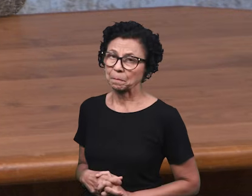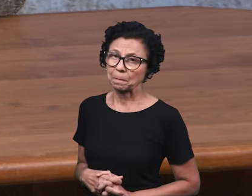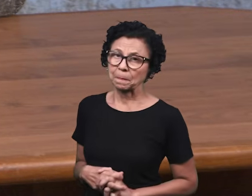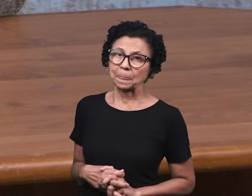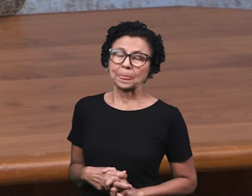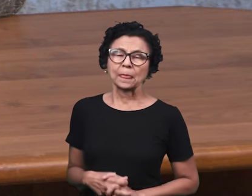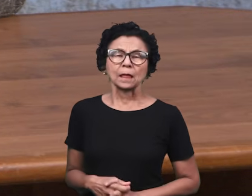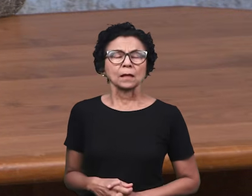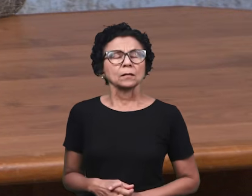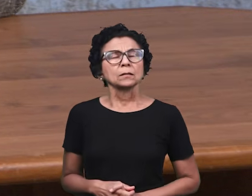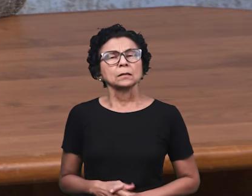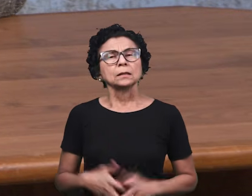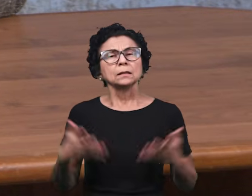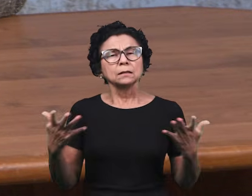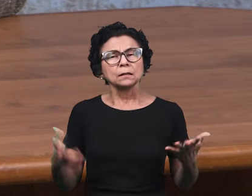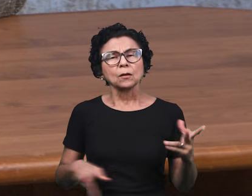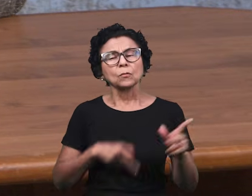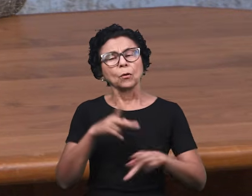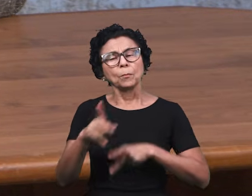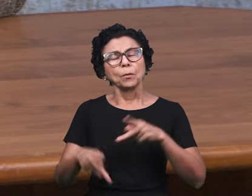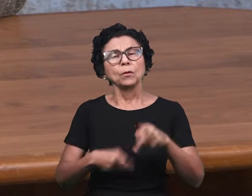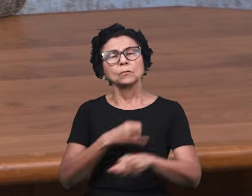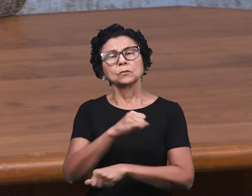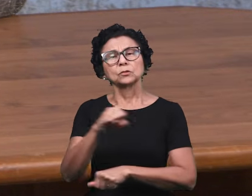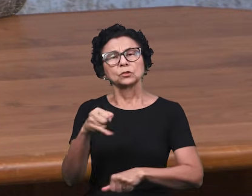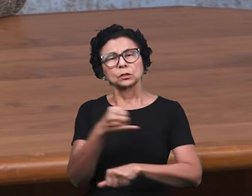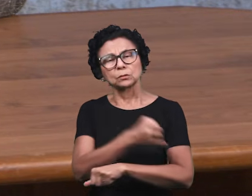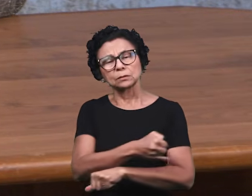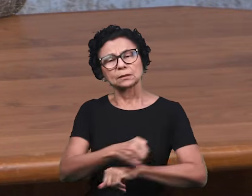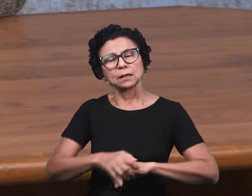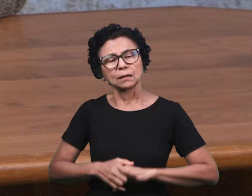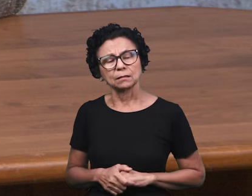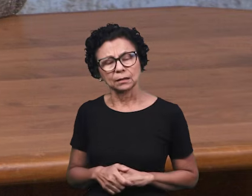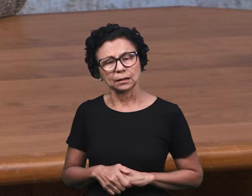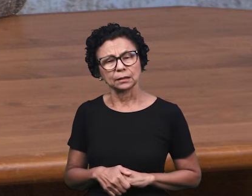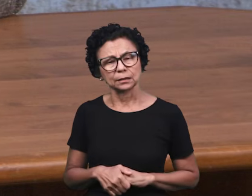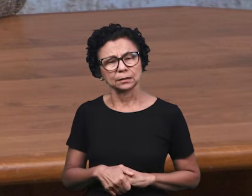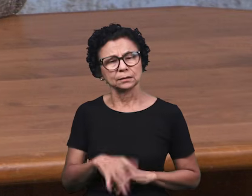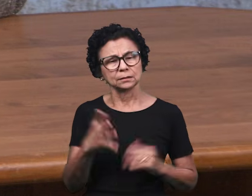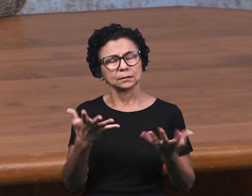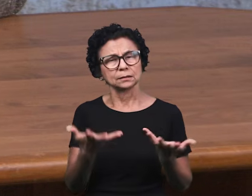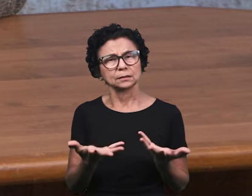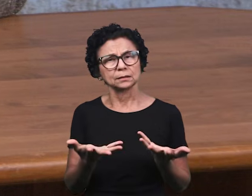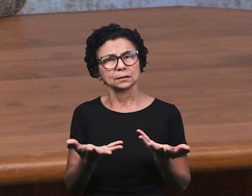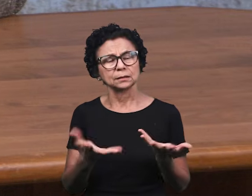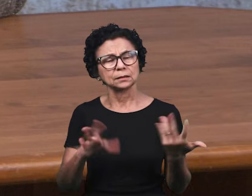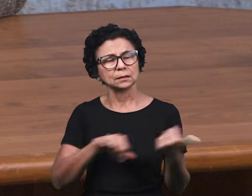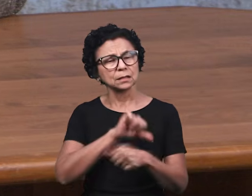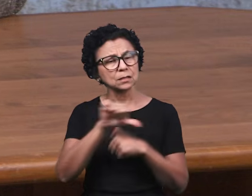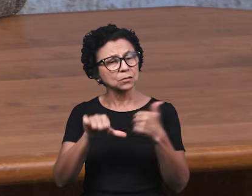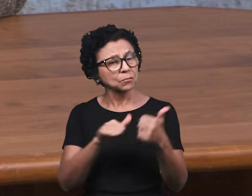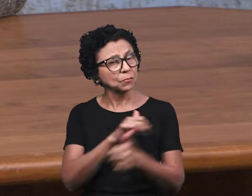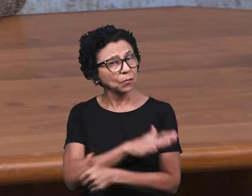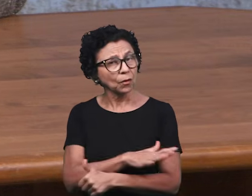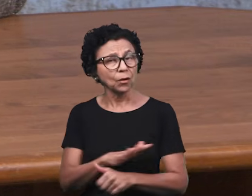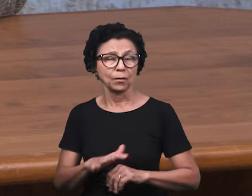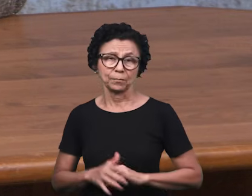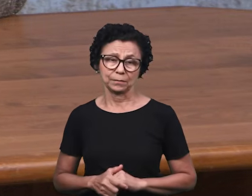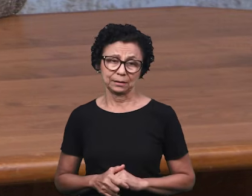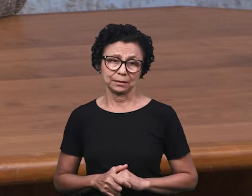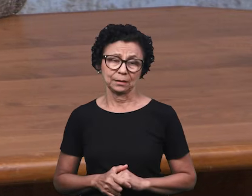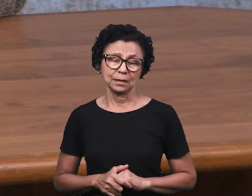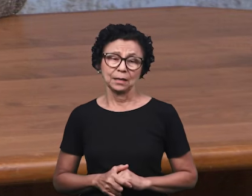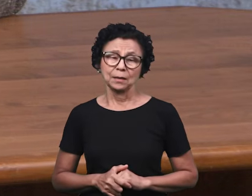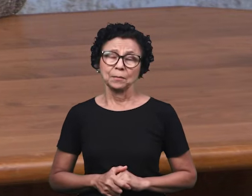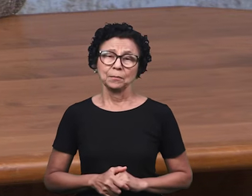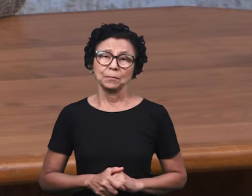Corrige-te, ó Jerusalém, para que a minha alma não se aparte de ti, para que não te torne em